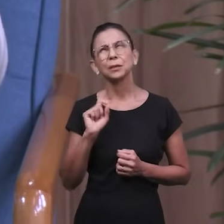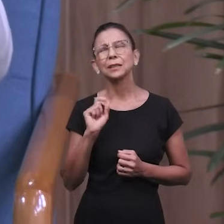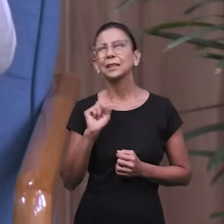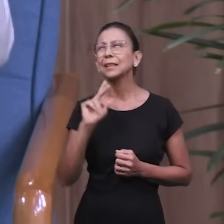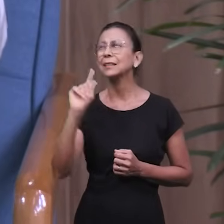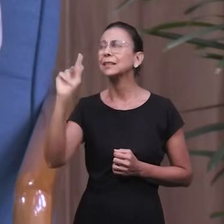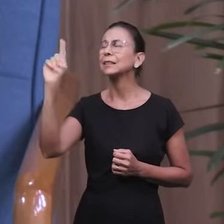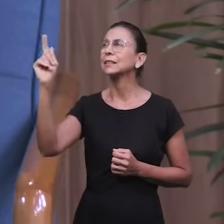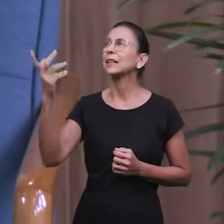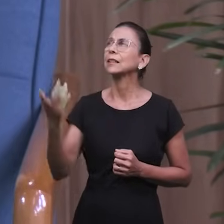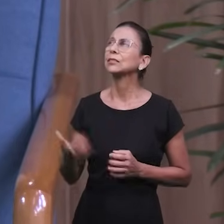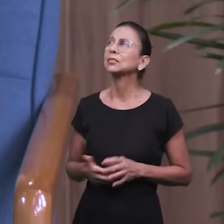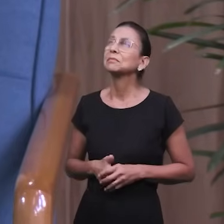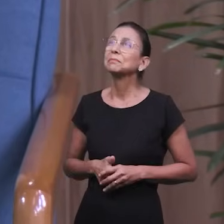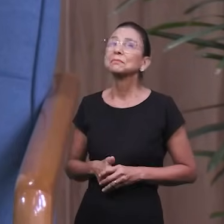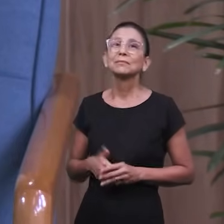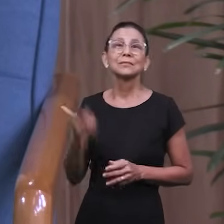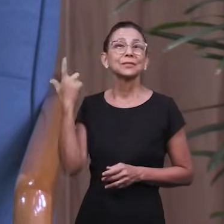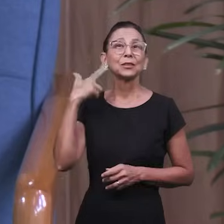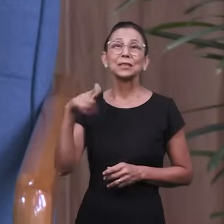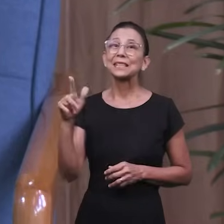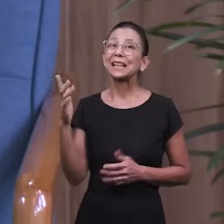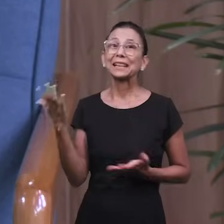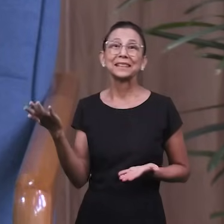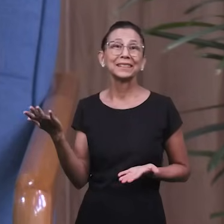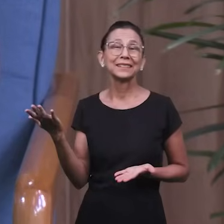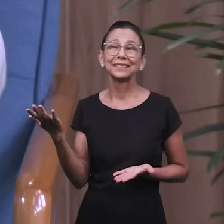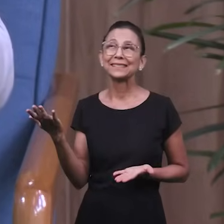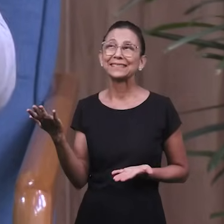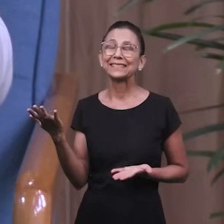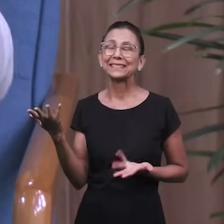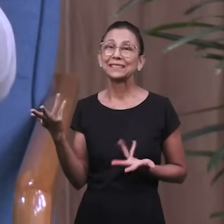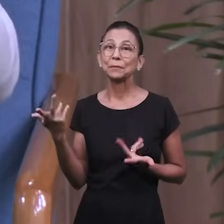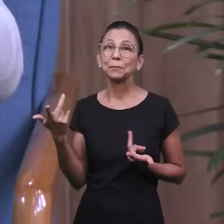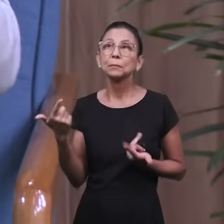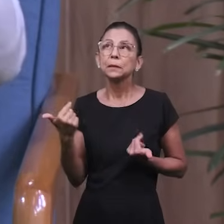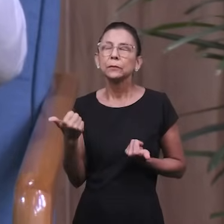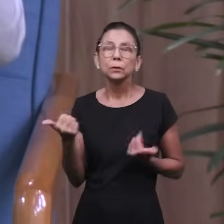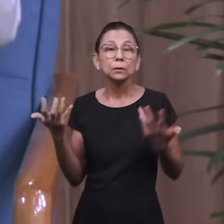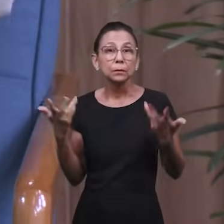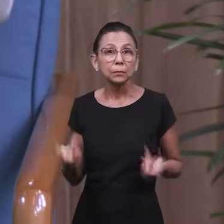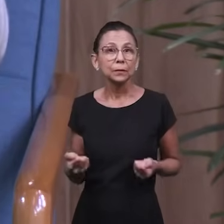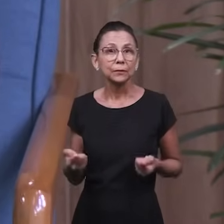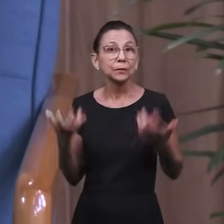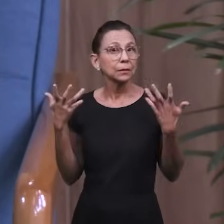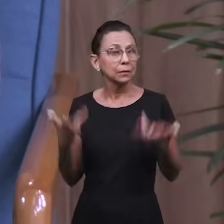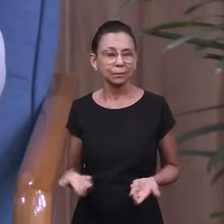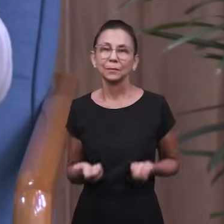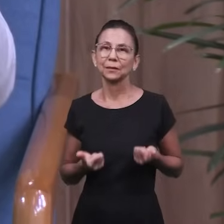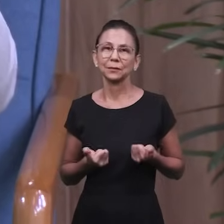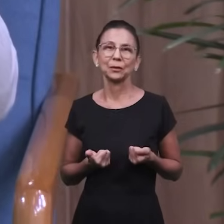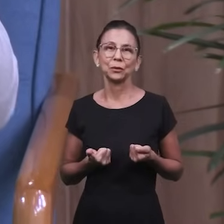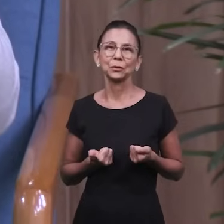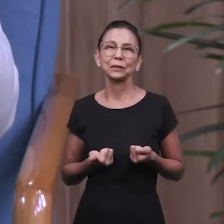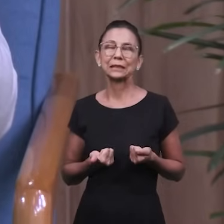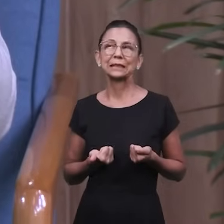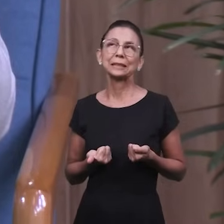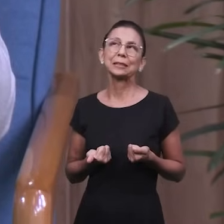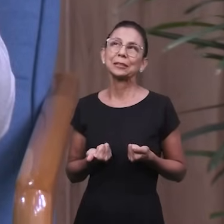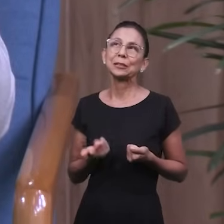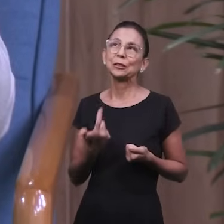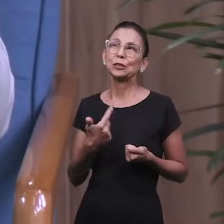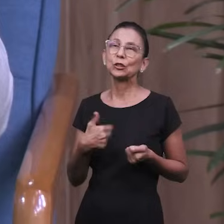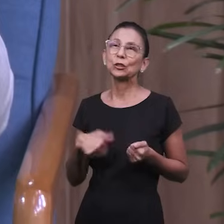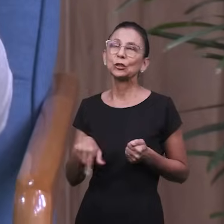nós não passaríamos nem perto. Não vamos conseguir, não tem jeito. É algo de tão maravilhoso que o